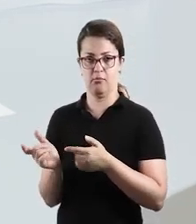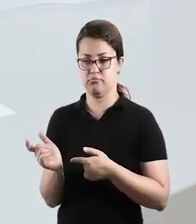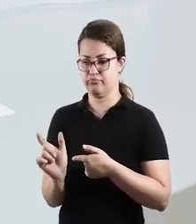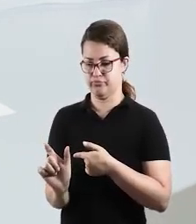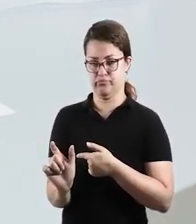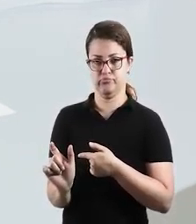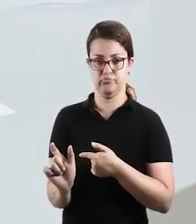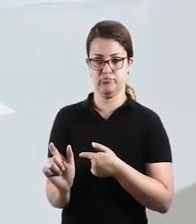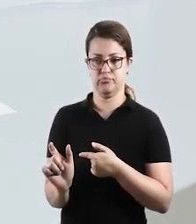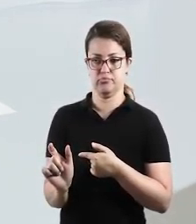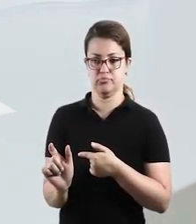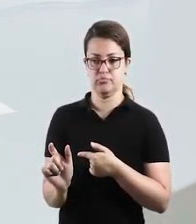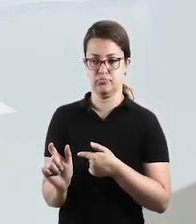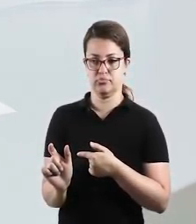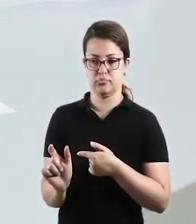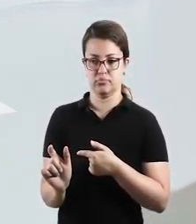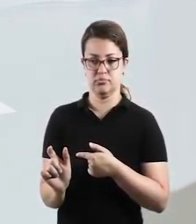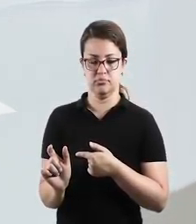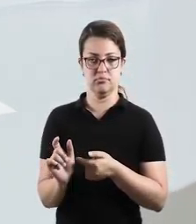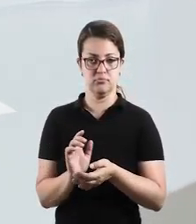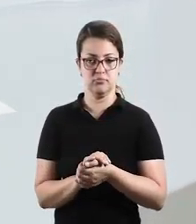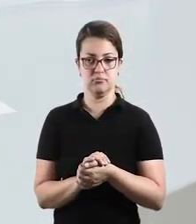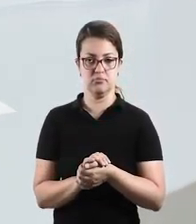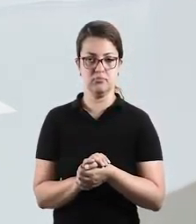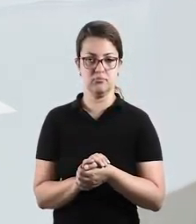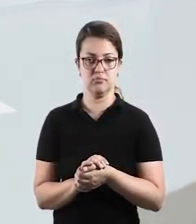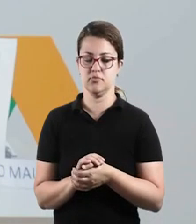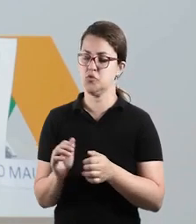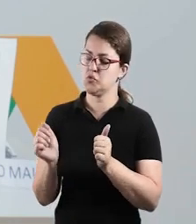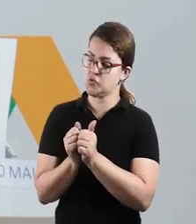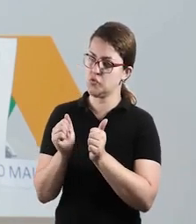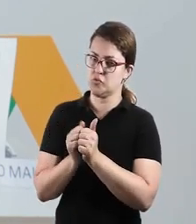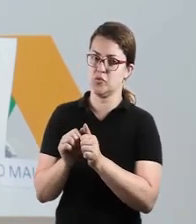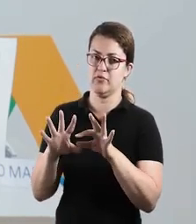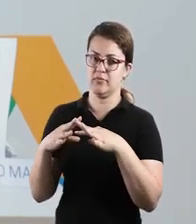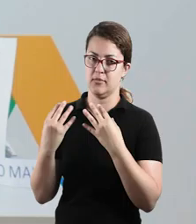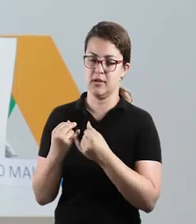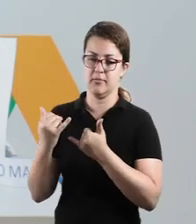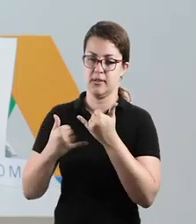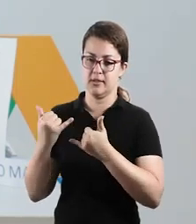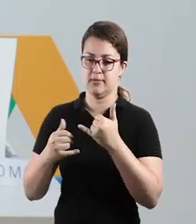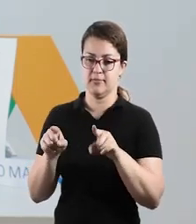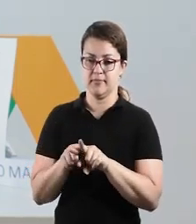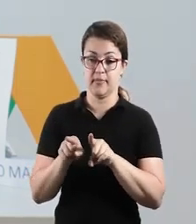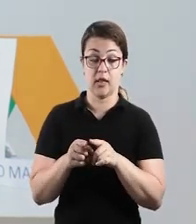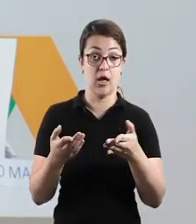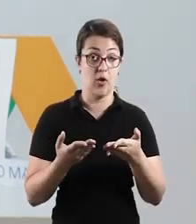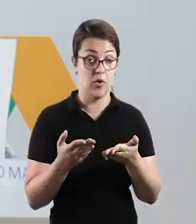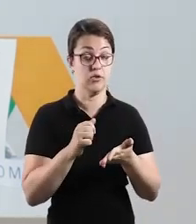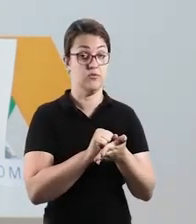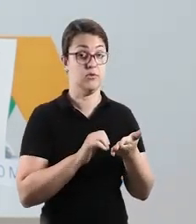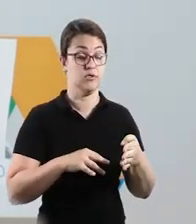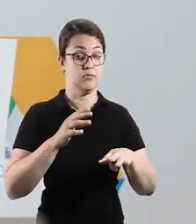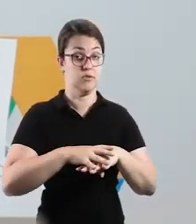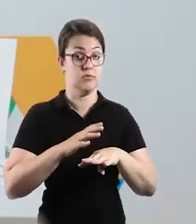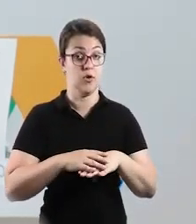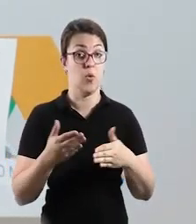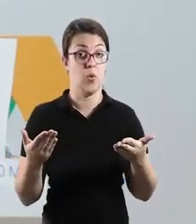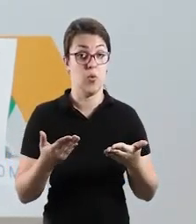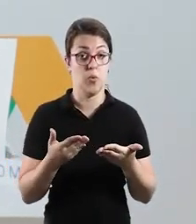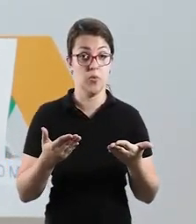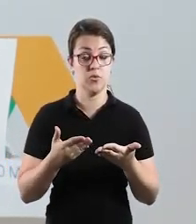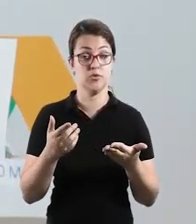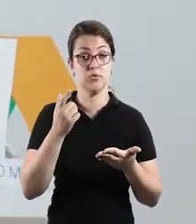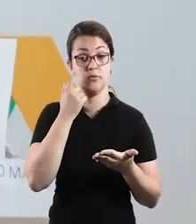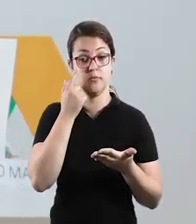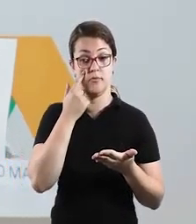outras vezes também com seus parentes, tá? Com seus pais. Agora vamos para a atividade de matemática. Hoje a gente vai